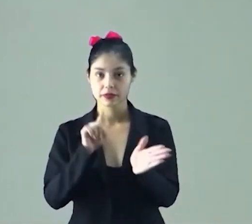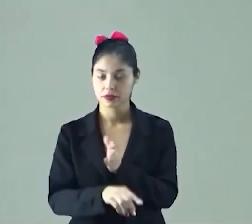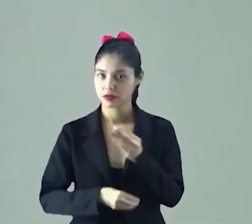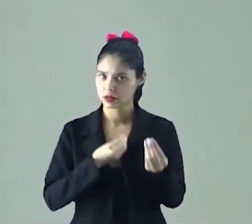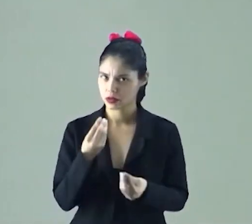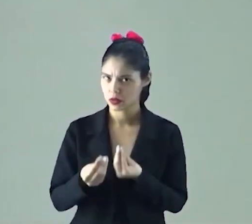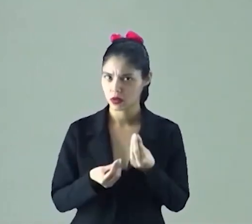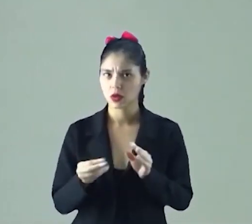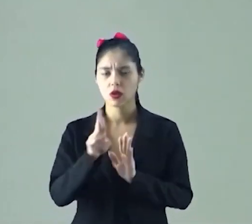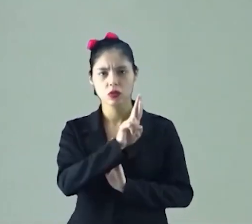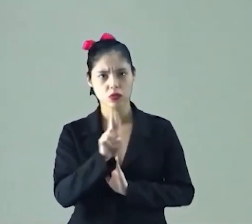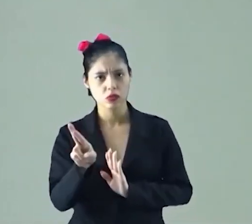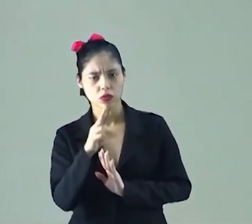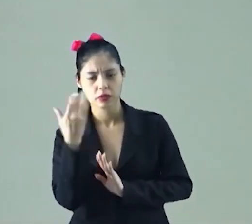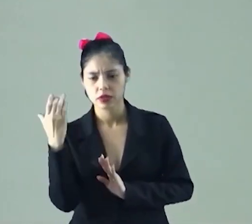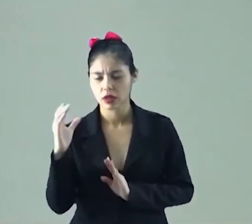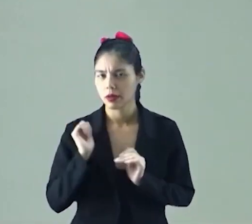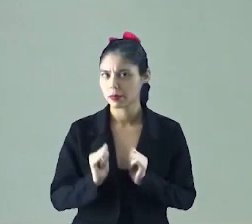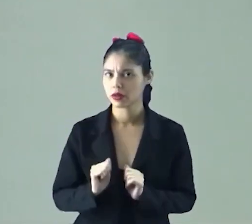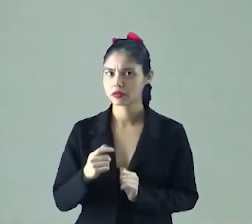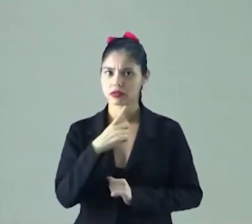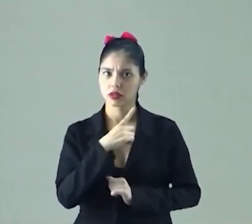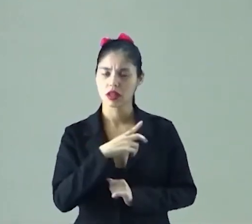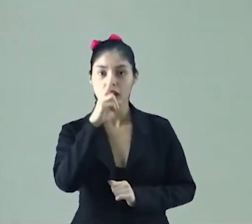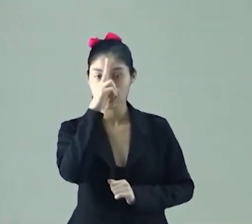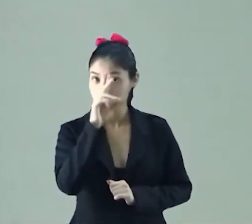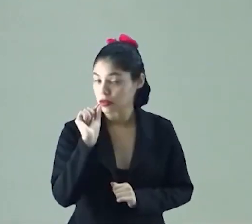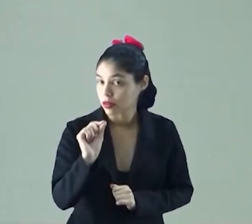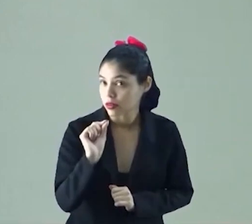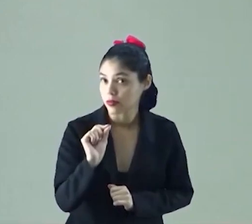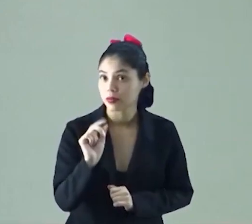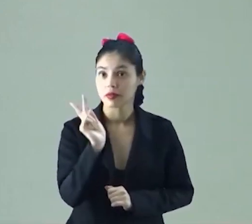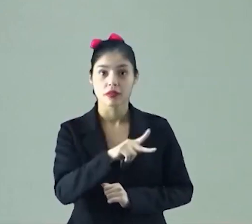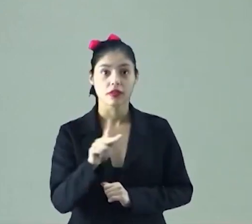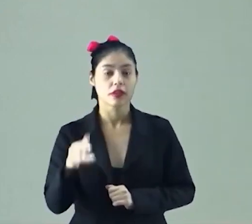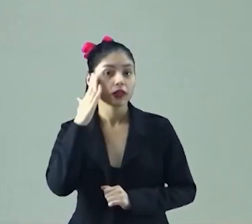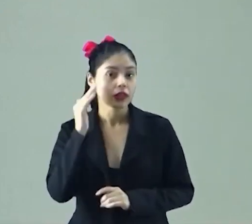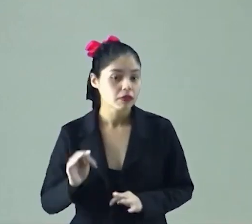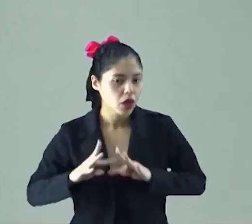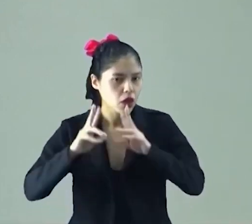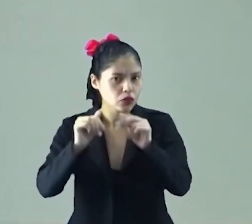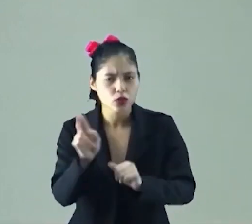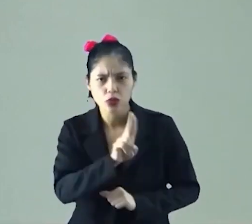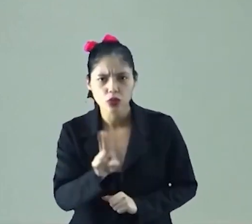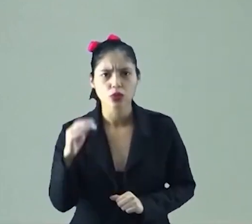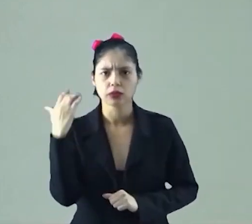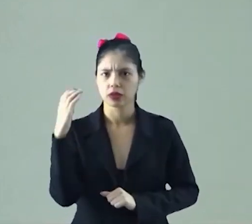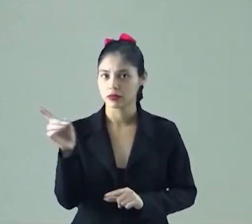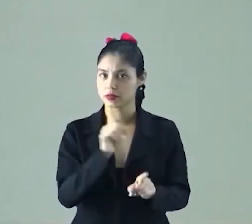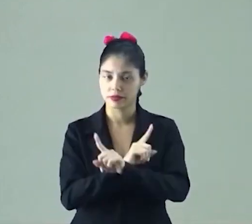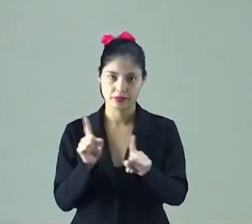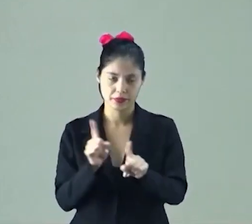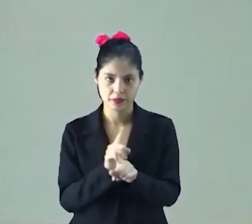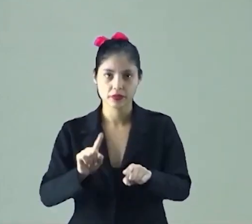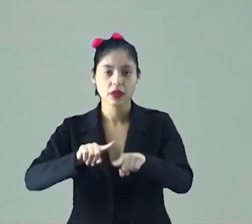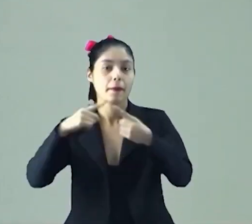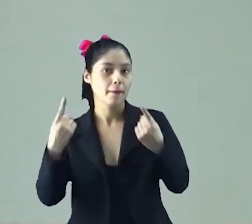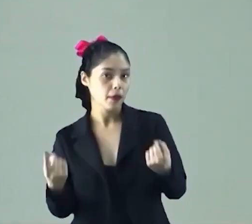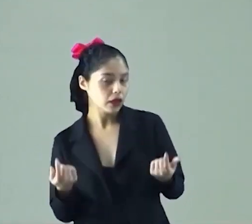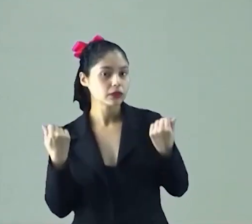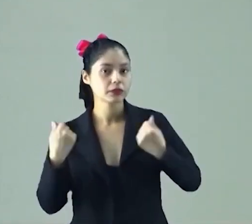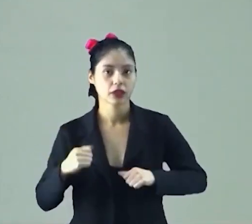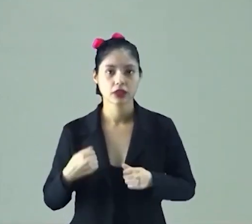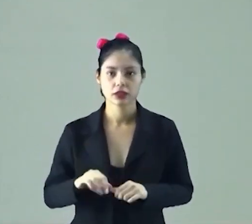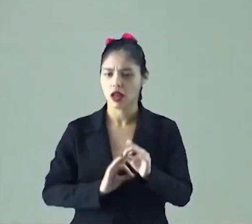questão de como é que a nomenclatura científica pode cair. Lembrando que é o seguinte, o professor precisa saber todos os nomes científicos? Não. Mas é lógico